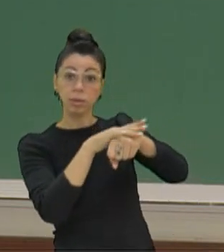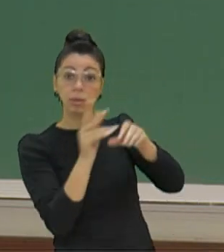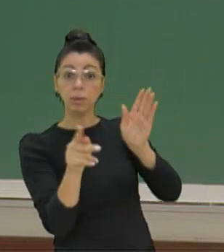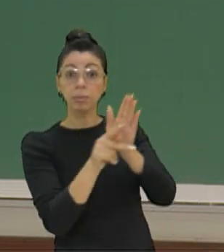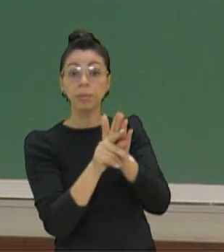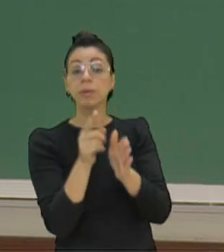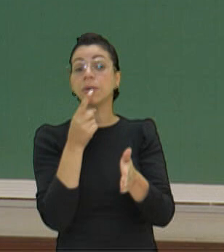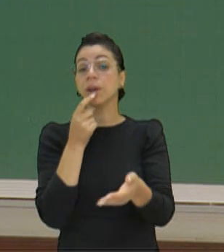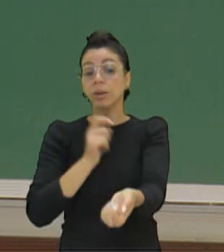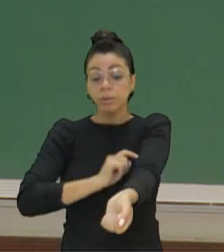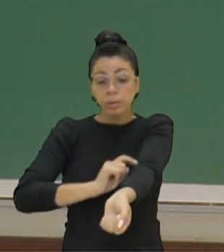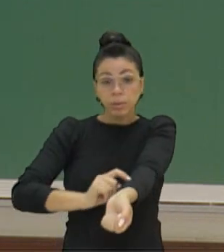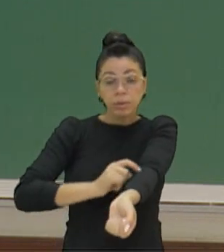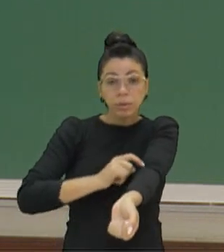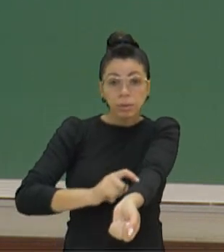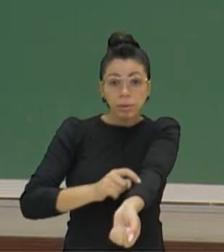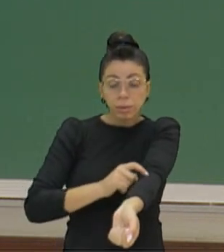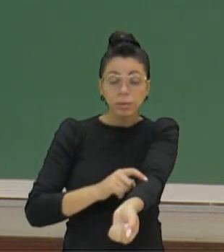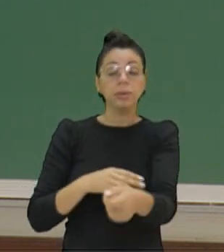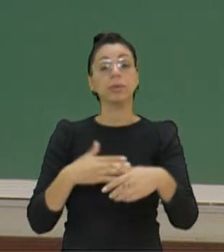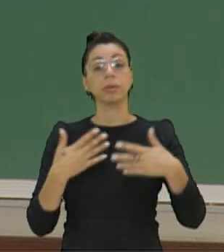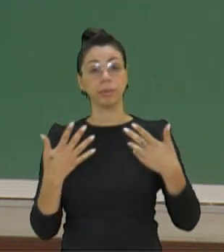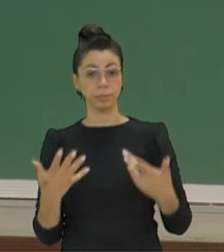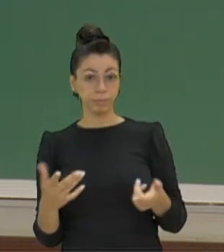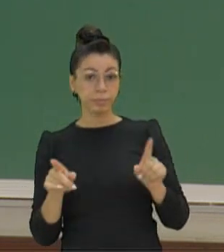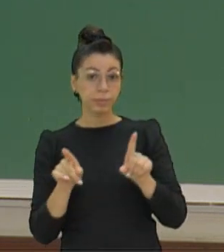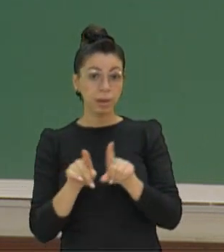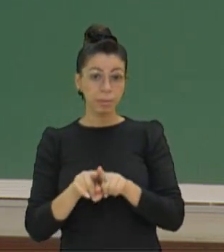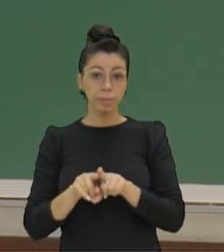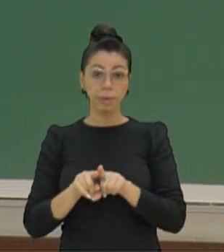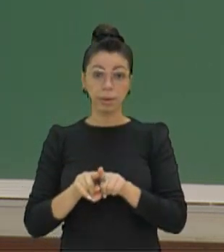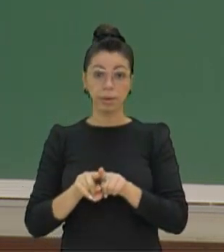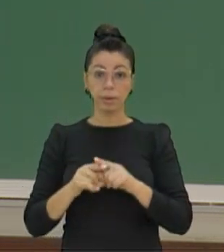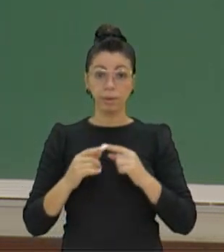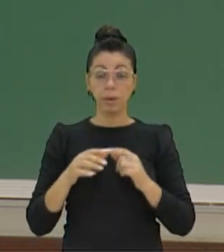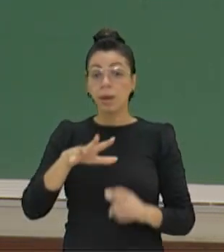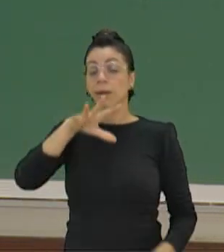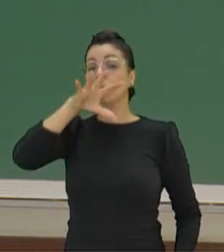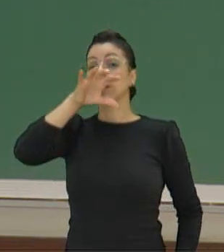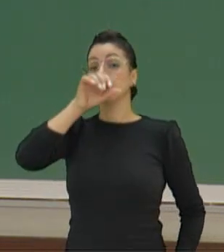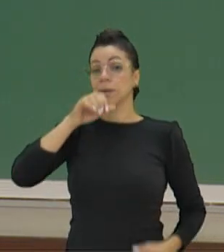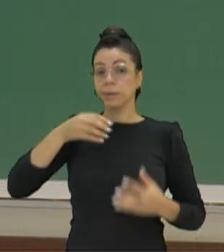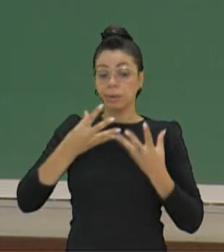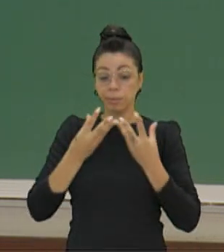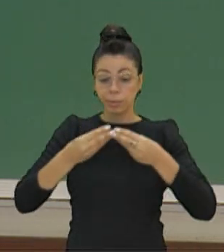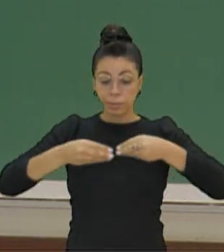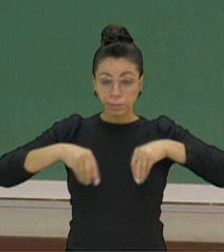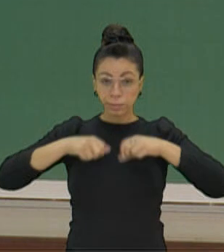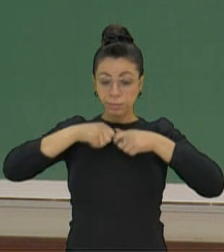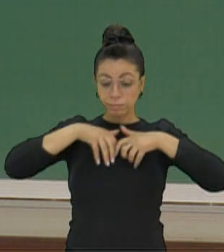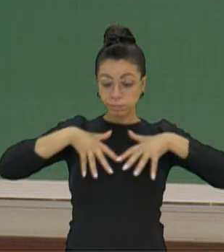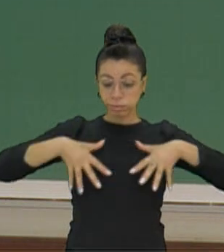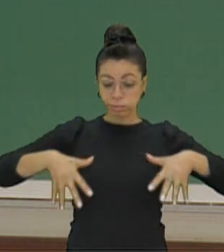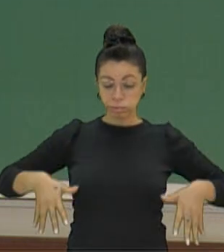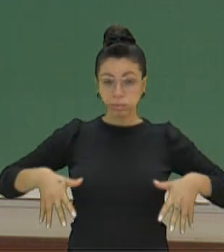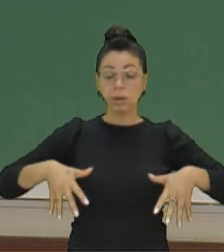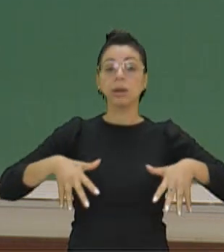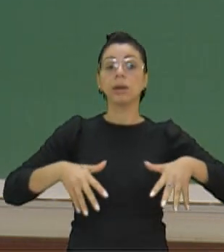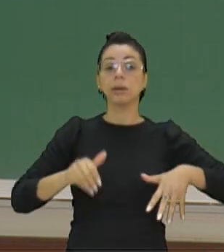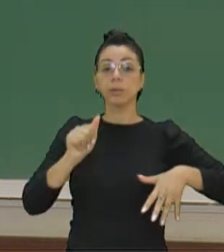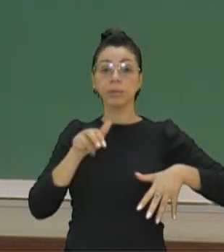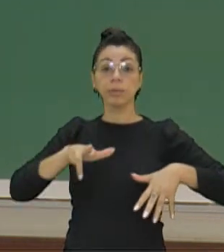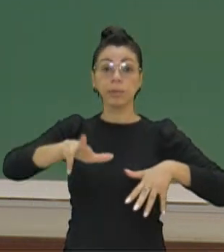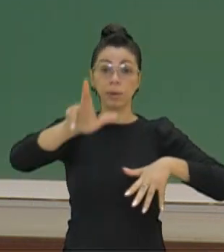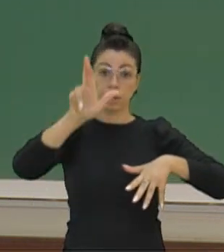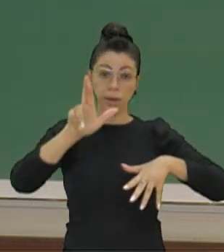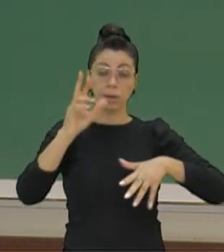sangue, não respiratória, embora ela prejudique justamente a distribuição de oxigênio,